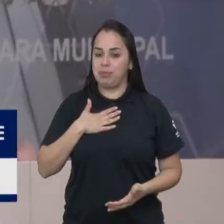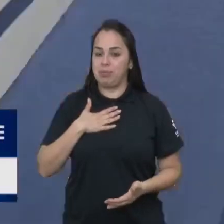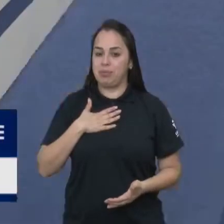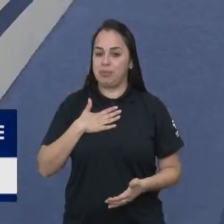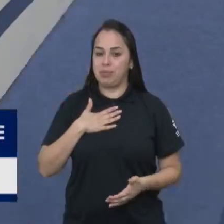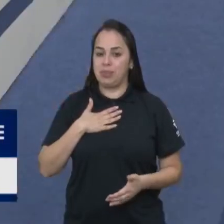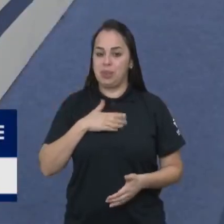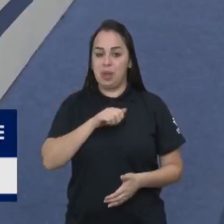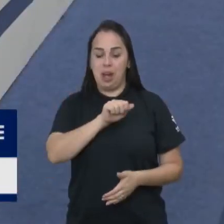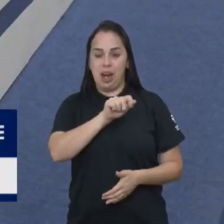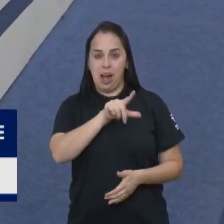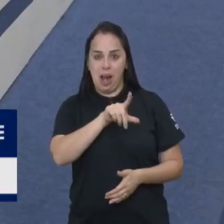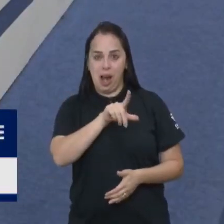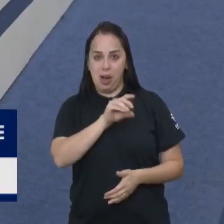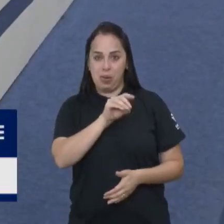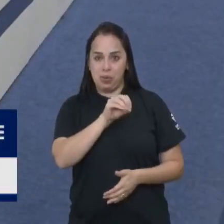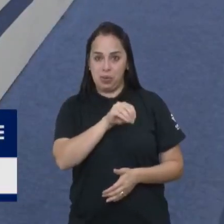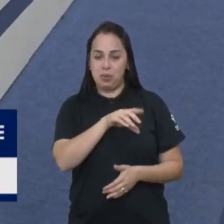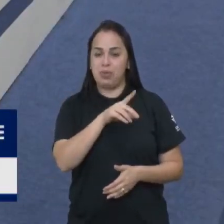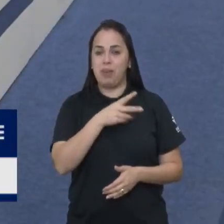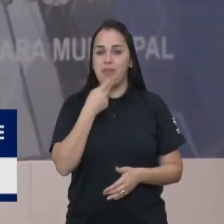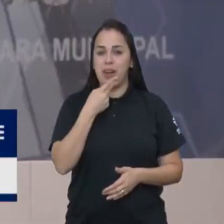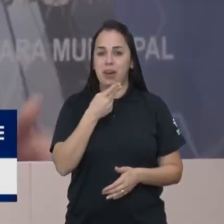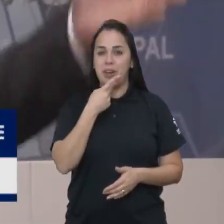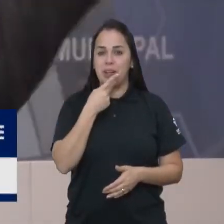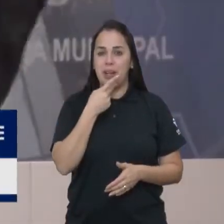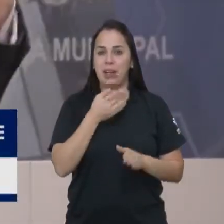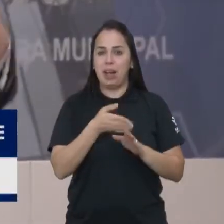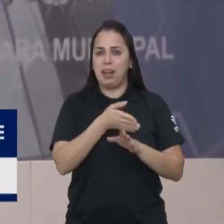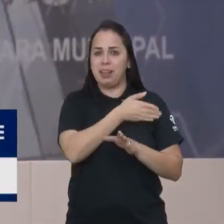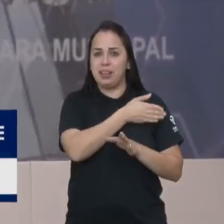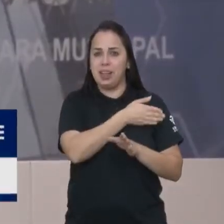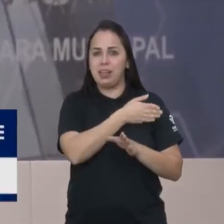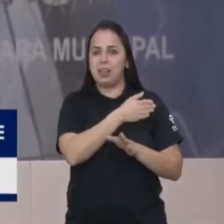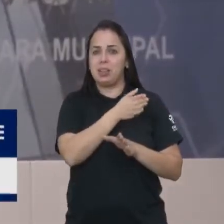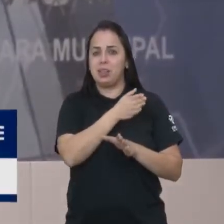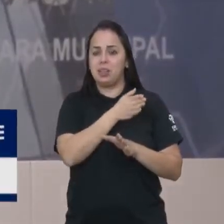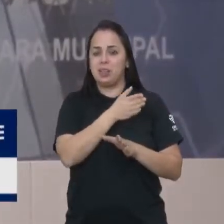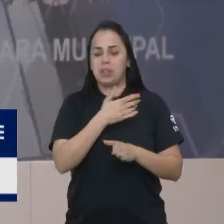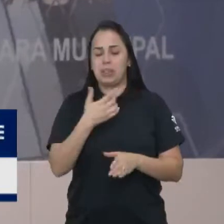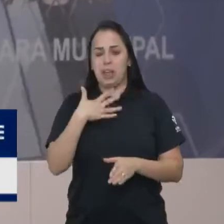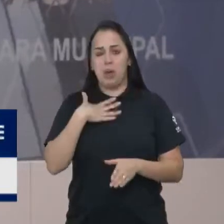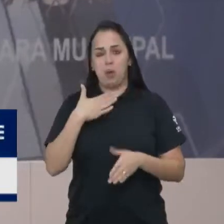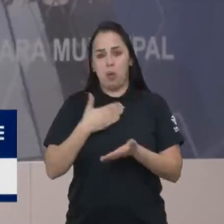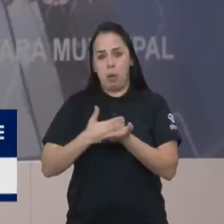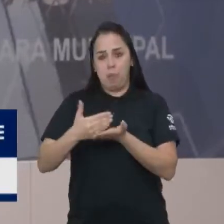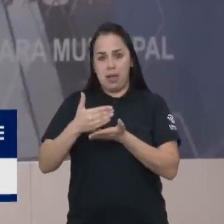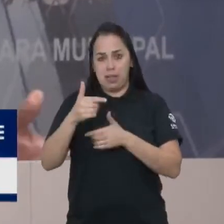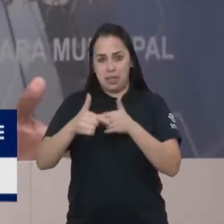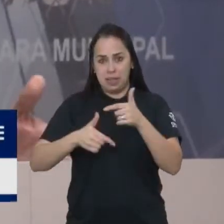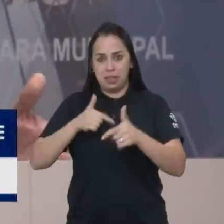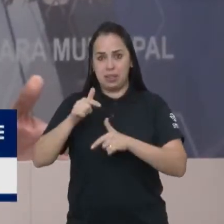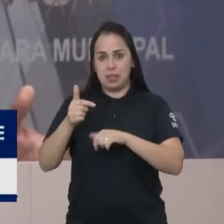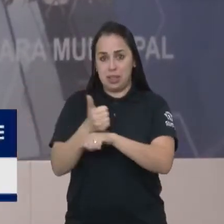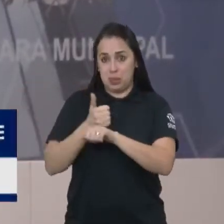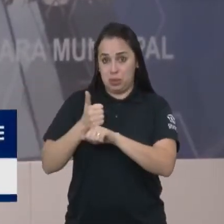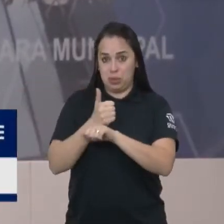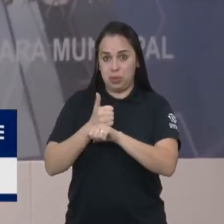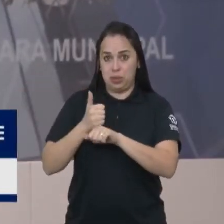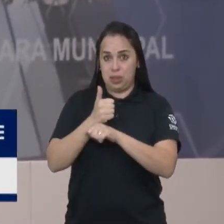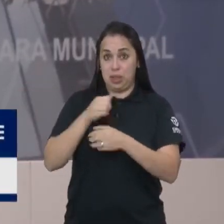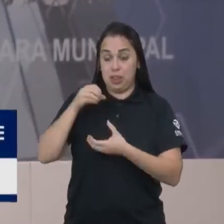vezes, lá atrás, na época da Urban, né, no começo da minha carreira no direito